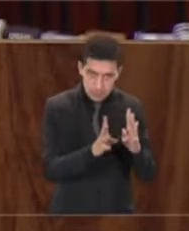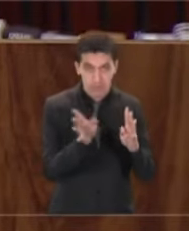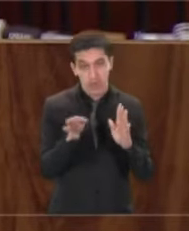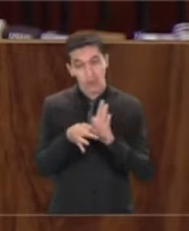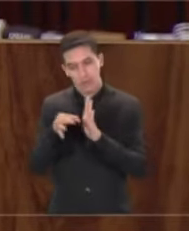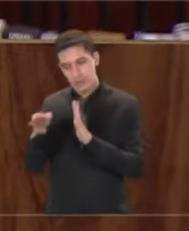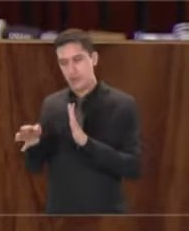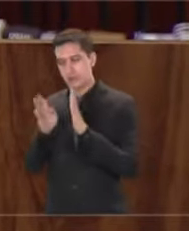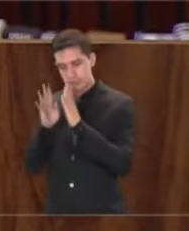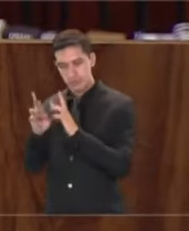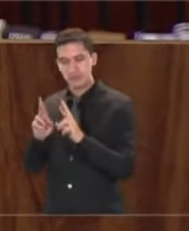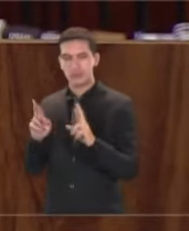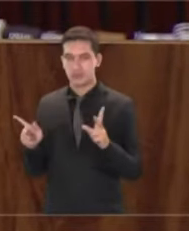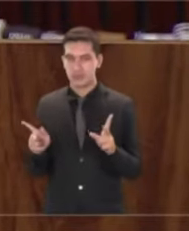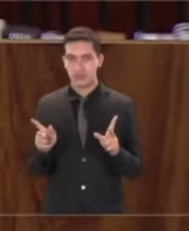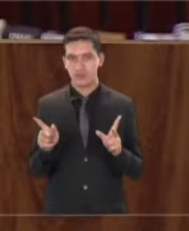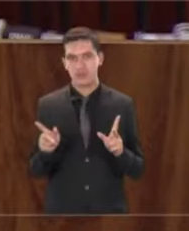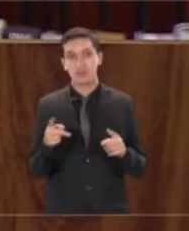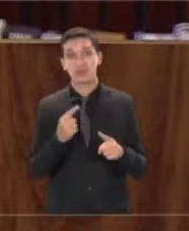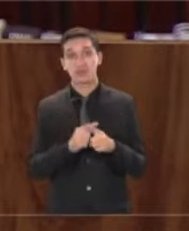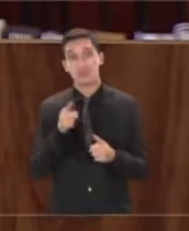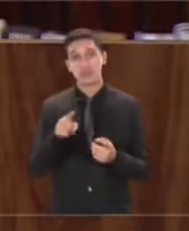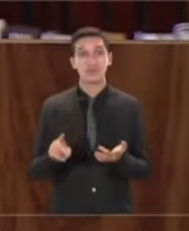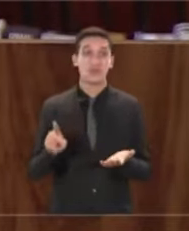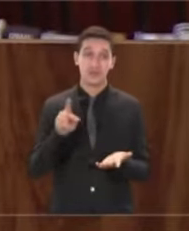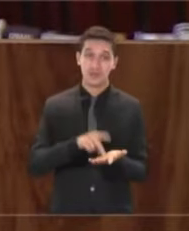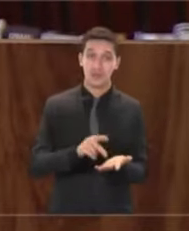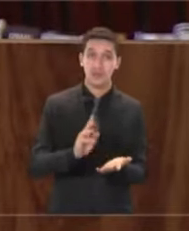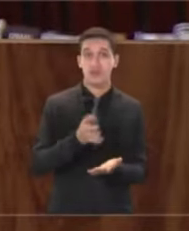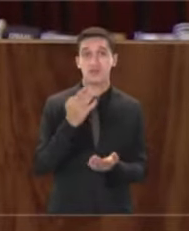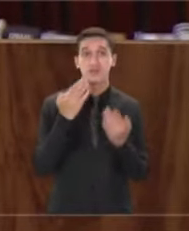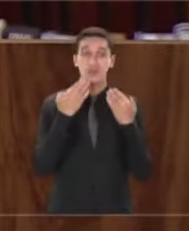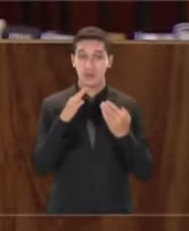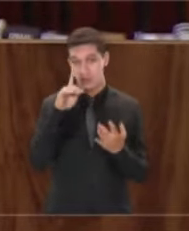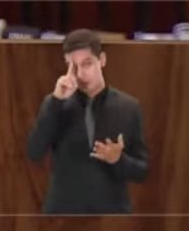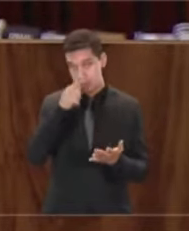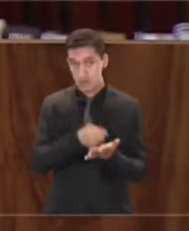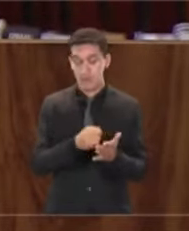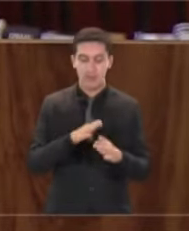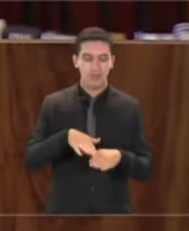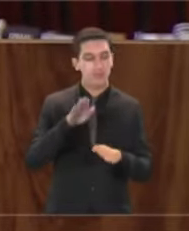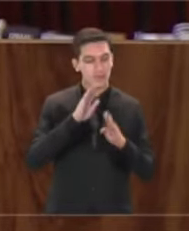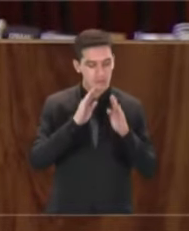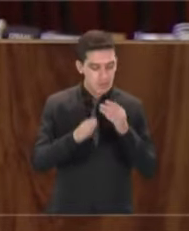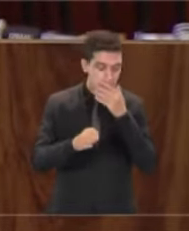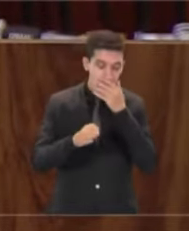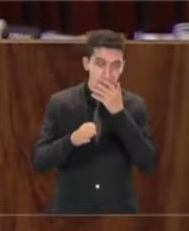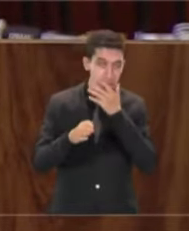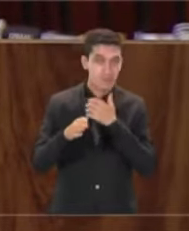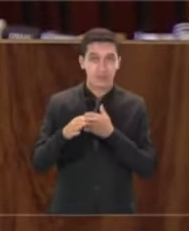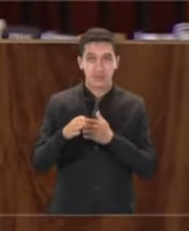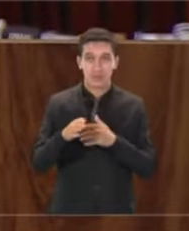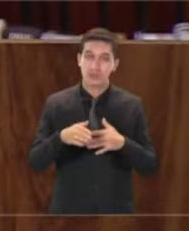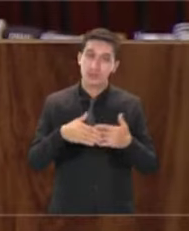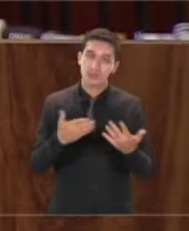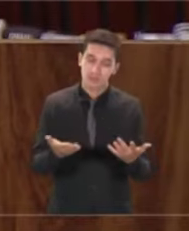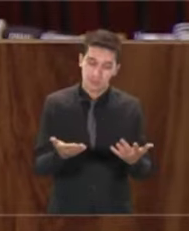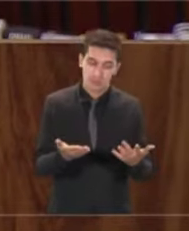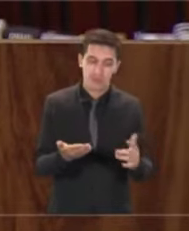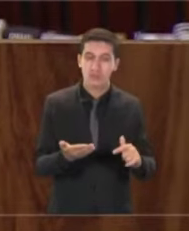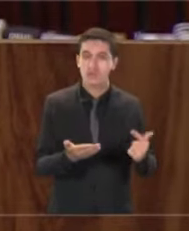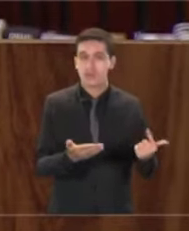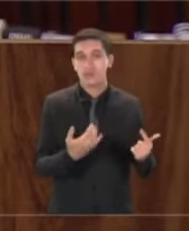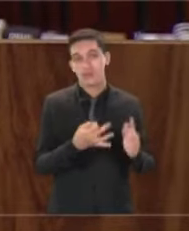pois o fato comporta uma avaliação de ordem mais objetiva, enquanto que